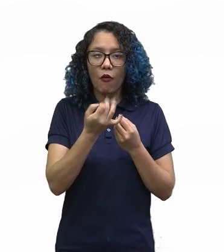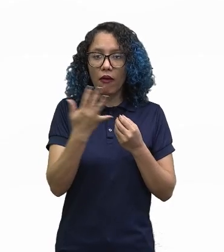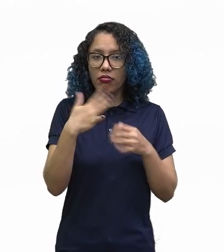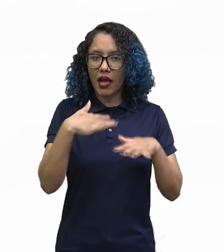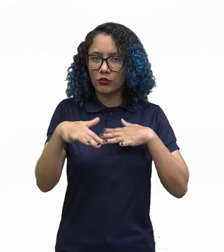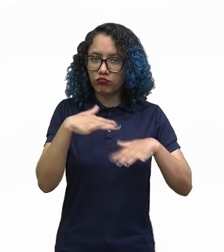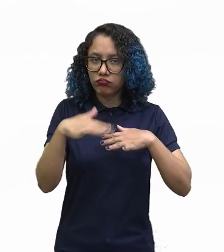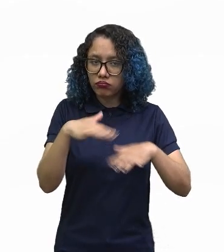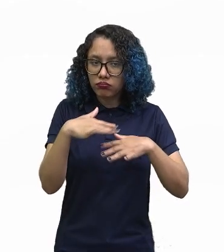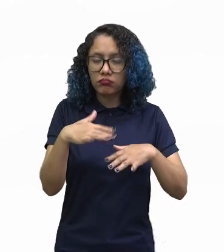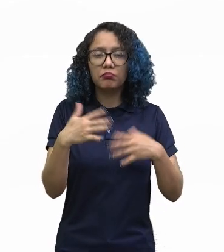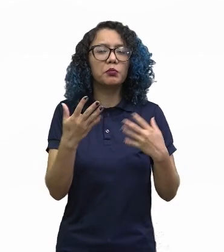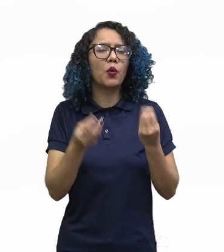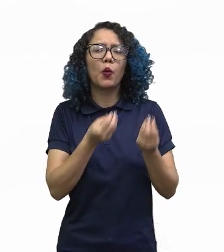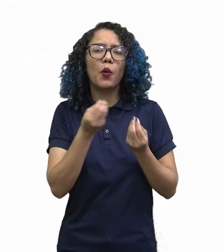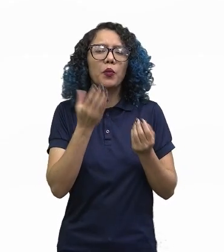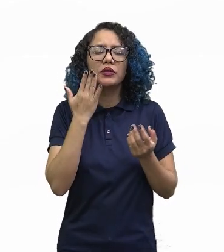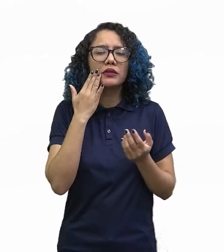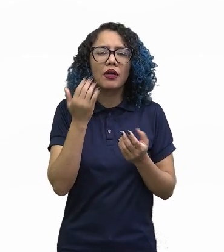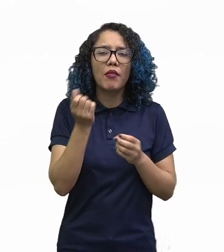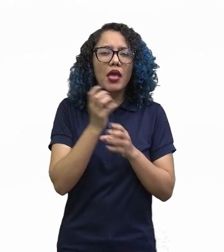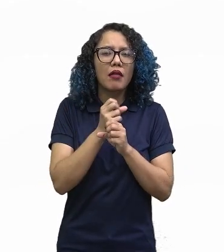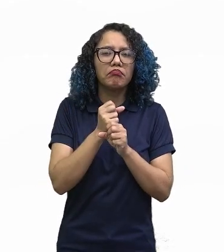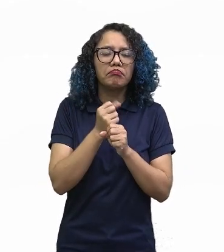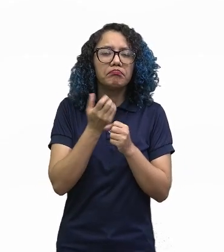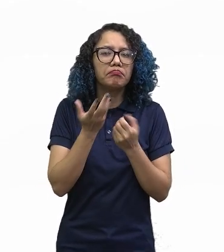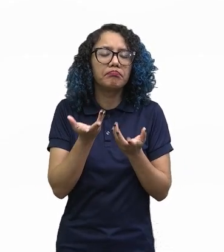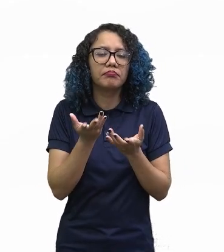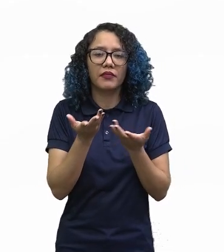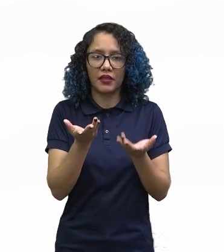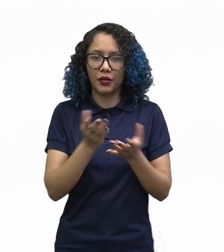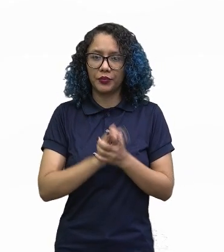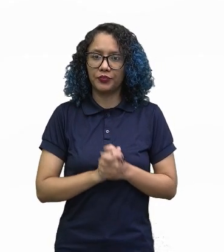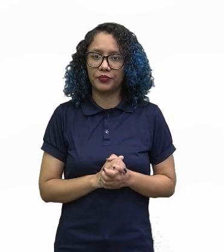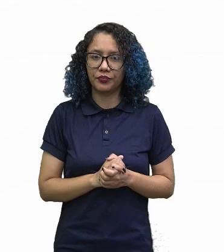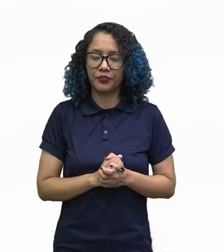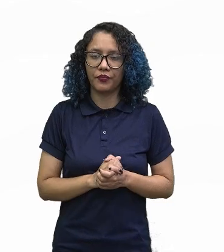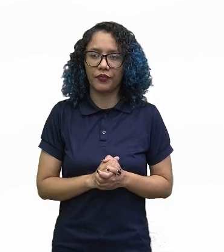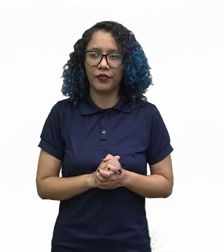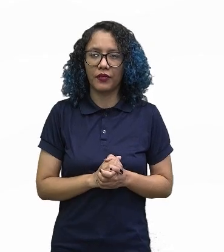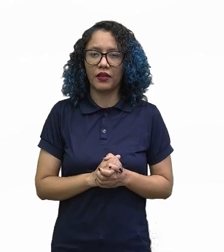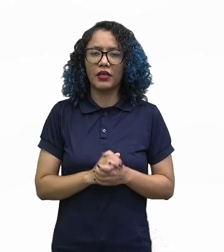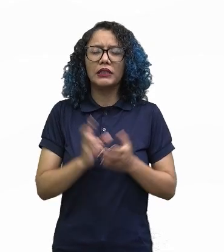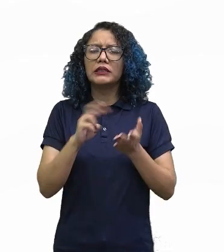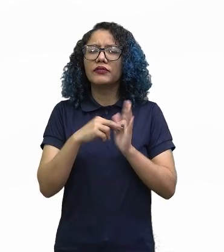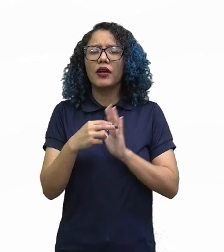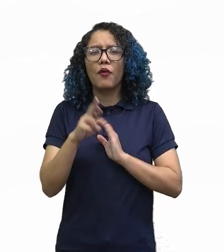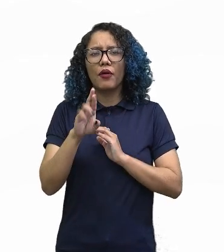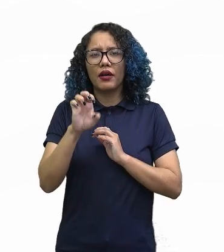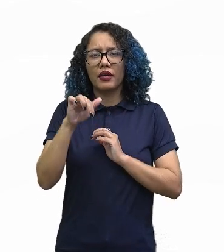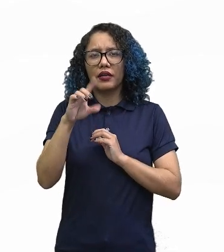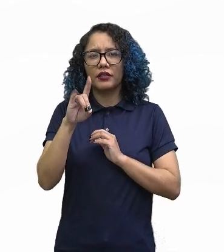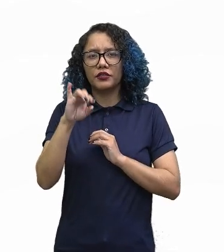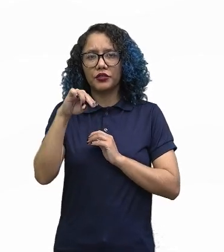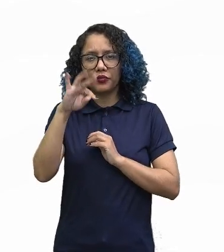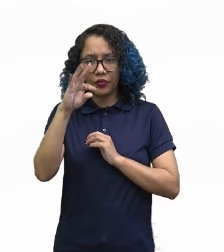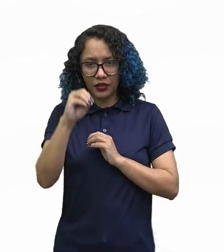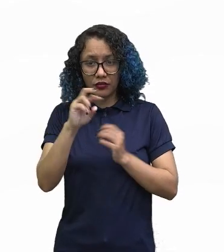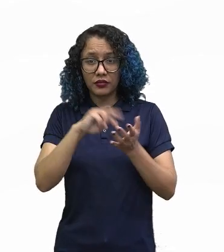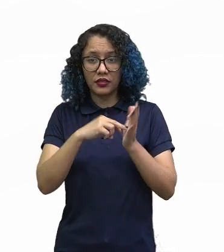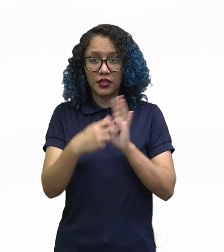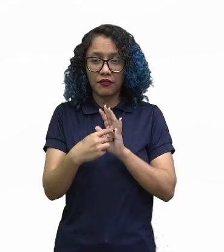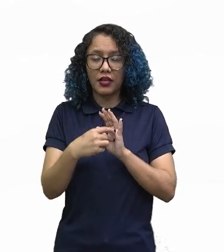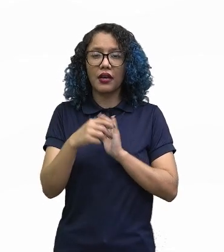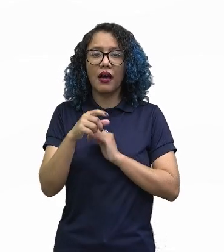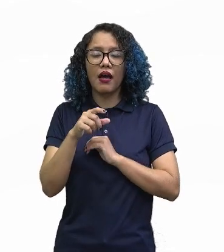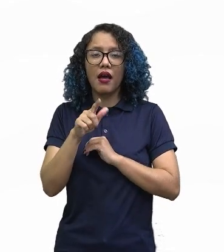só, o rendimento das máquinas térmicas é uma grandeza adimensional, significa que não tem